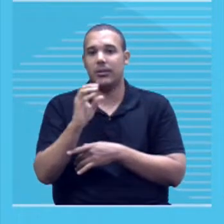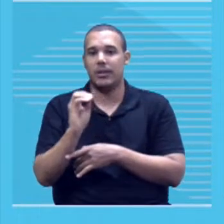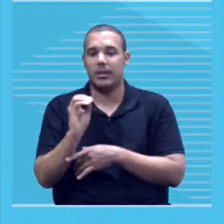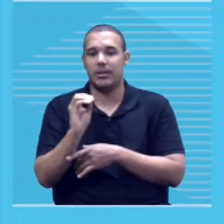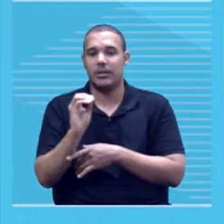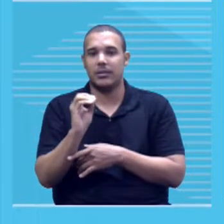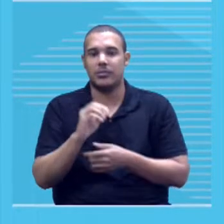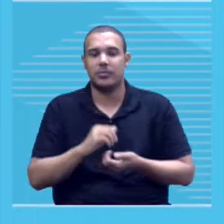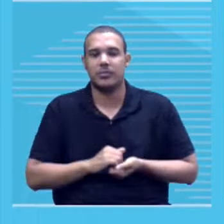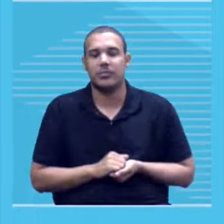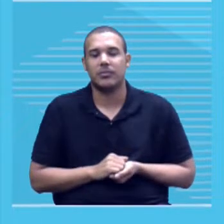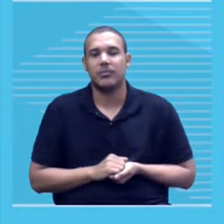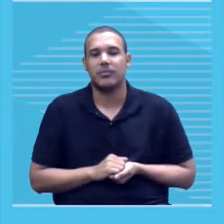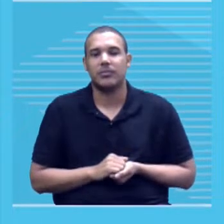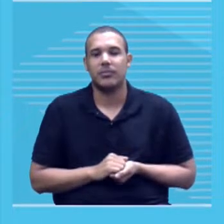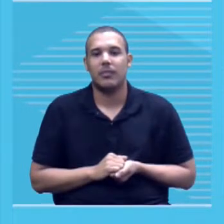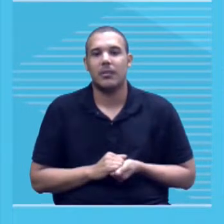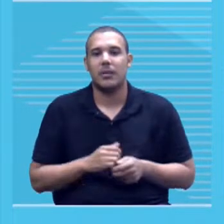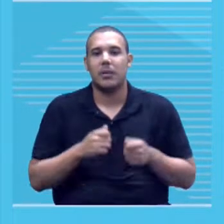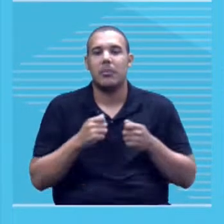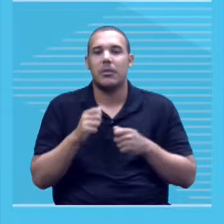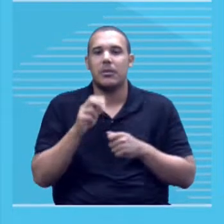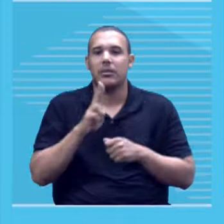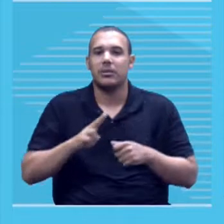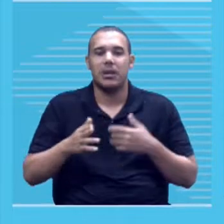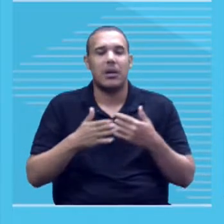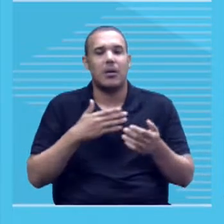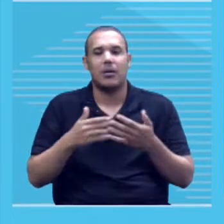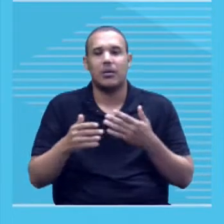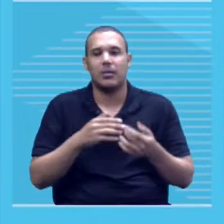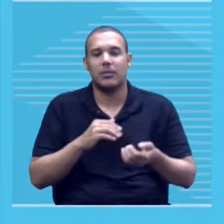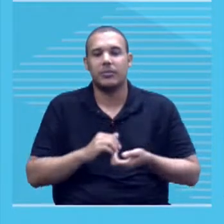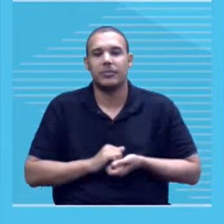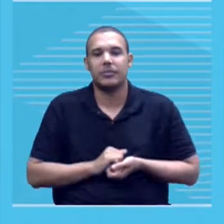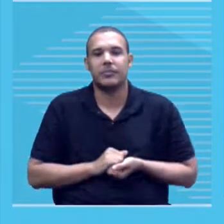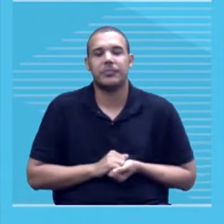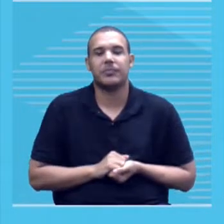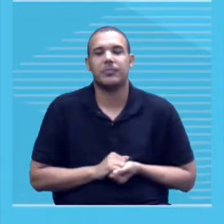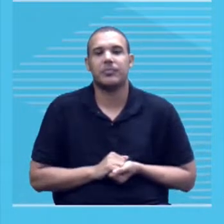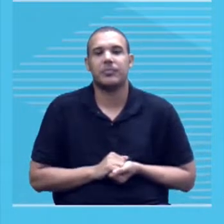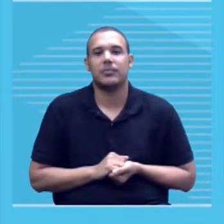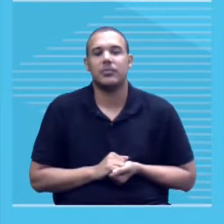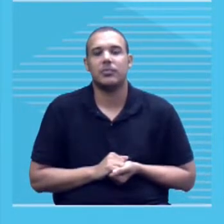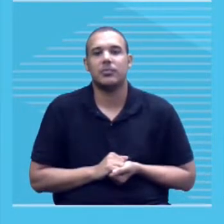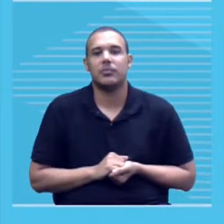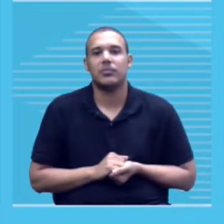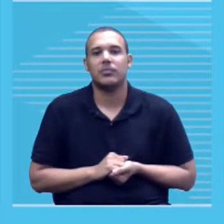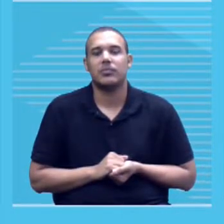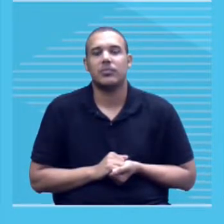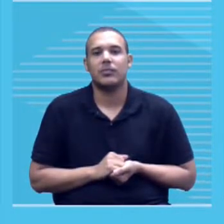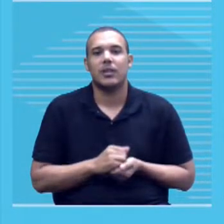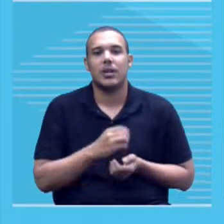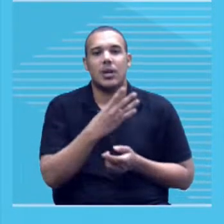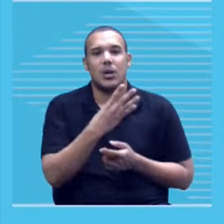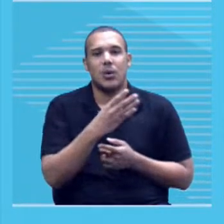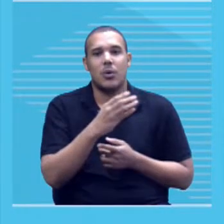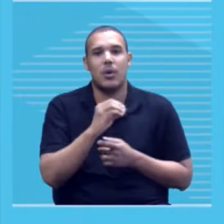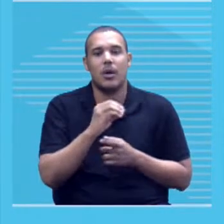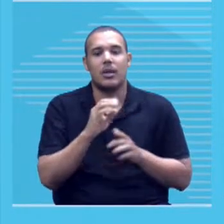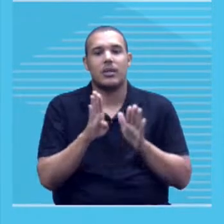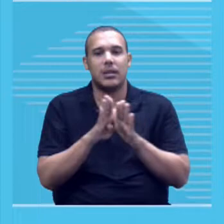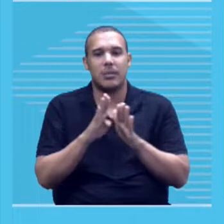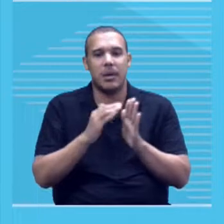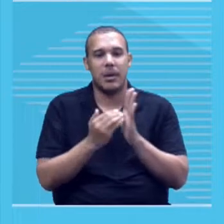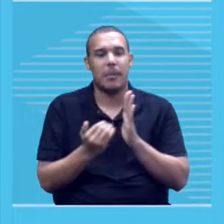30 e o 40, eu posso usar qualquer um dos dois, porque o 30 é maior que o 29. Então, suporta. E o 40 também é maior que o